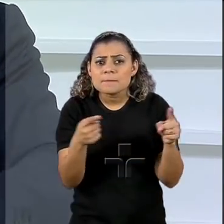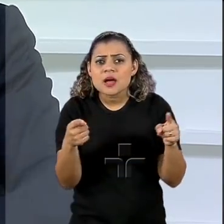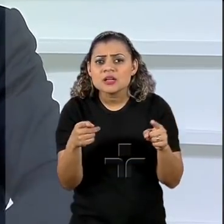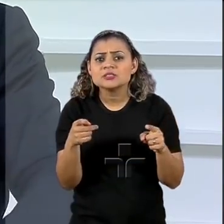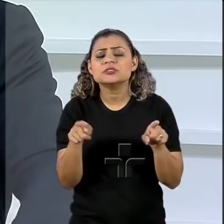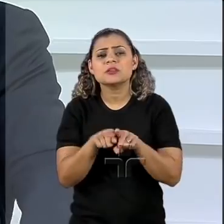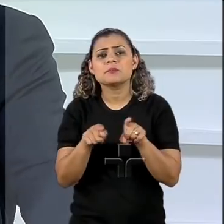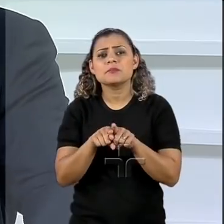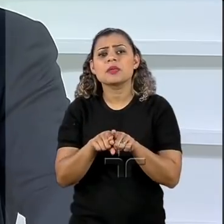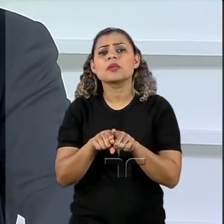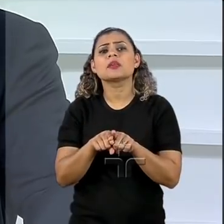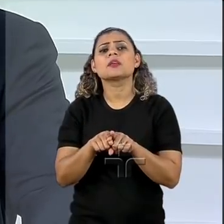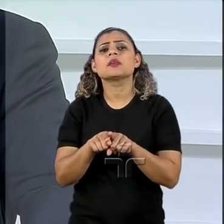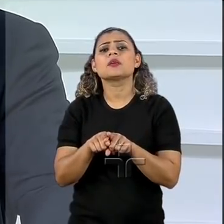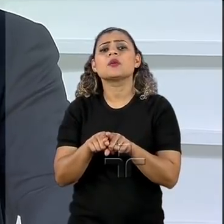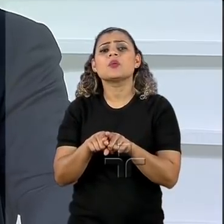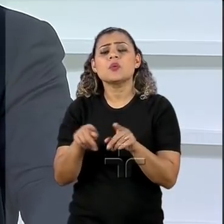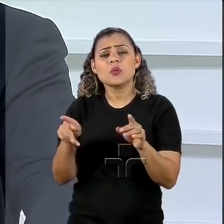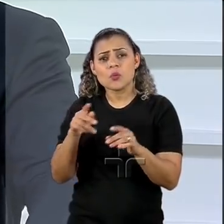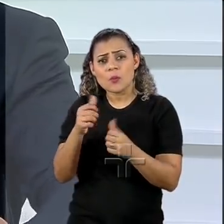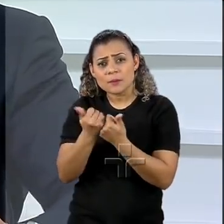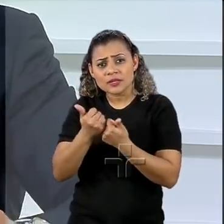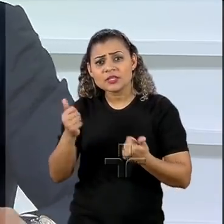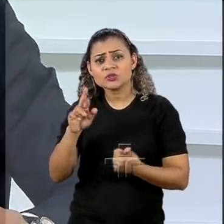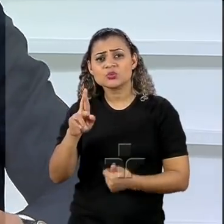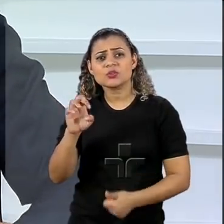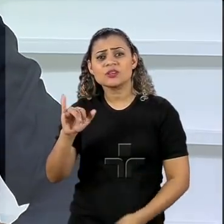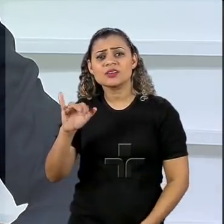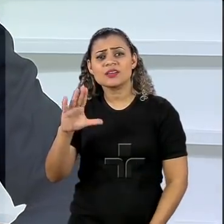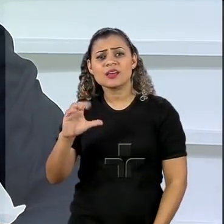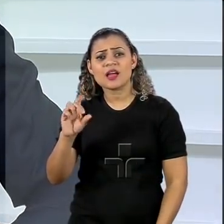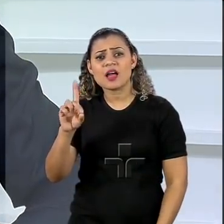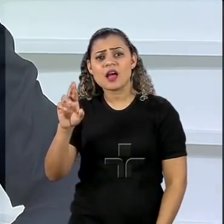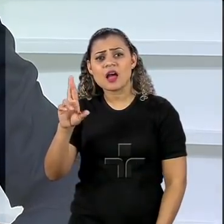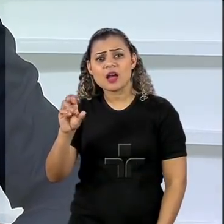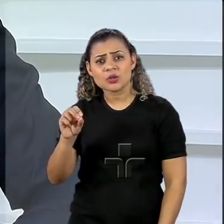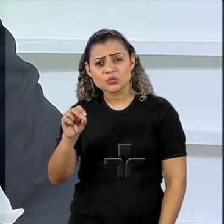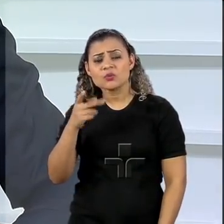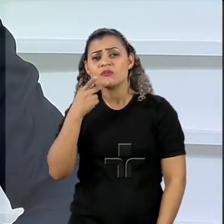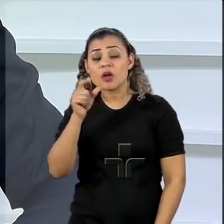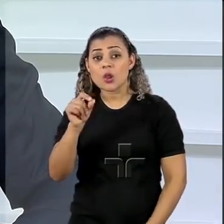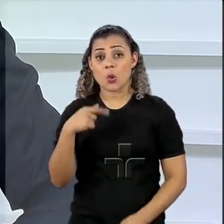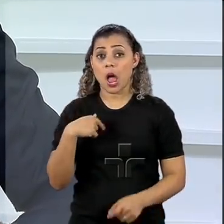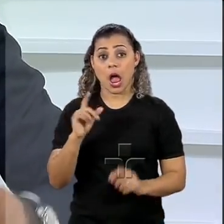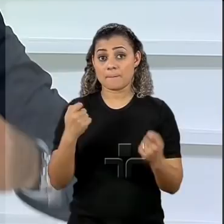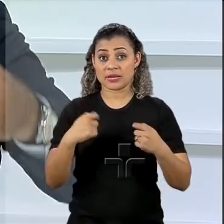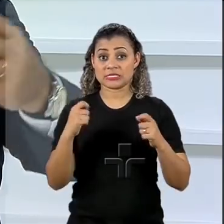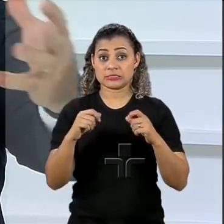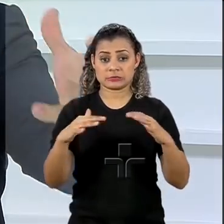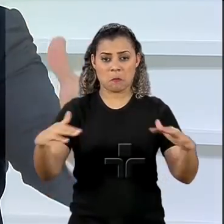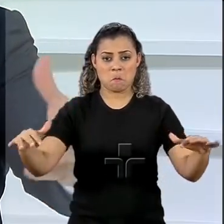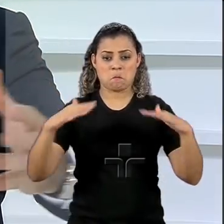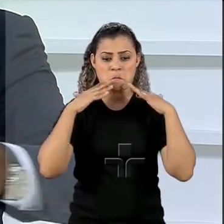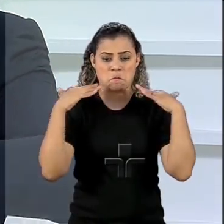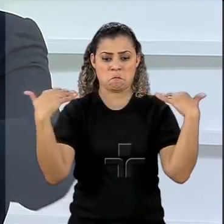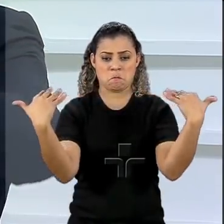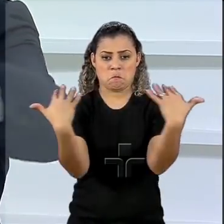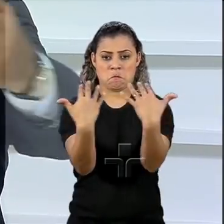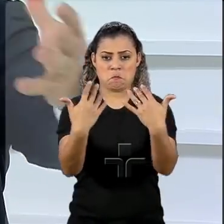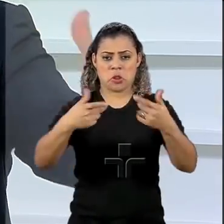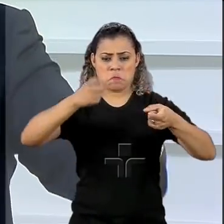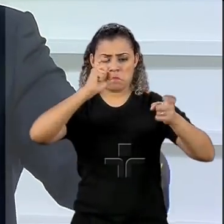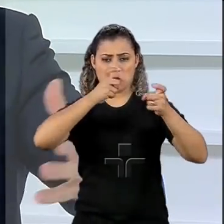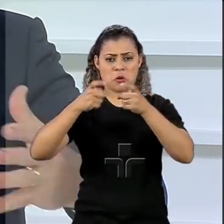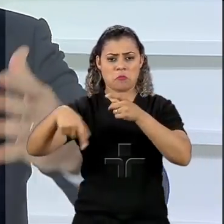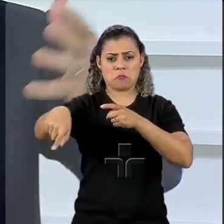não só expediu a liminar, como imediatamente chamou uma audiência pública para que o governo, para